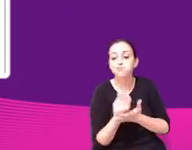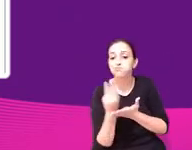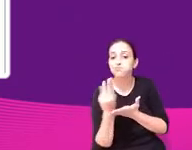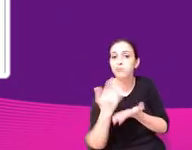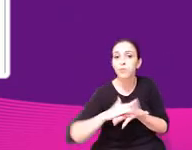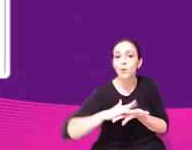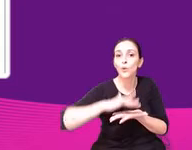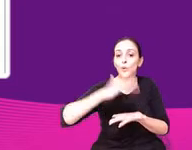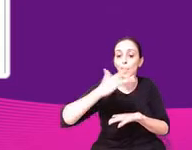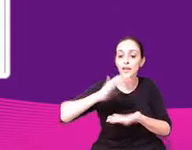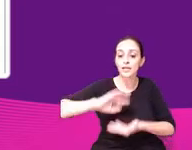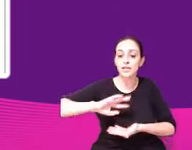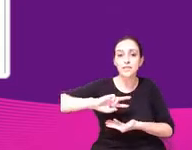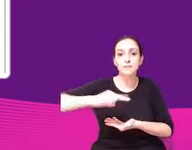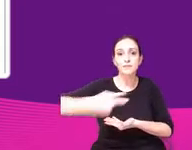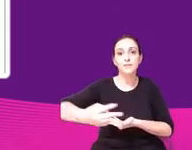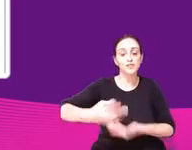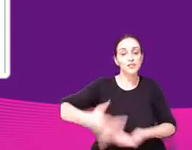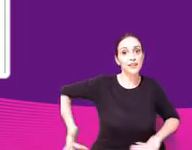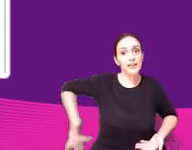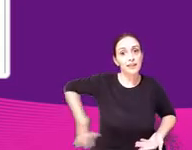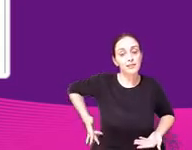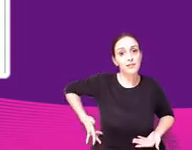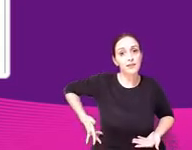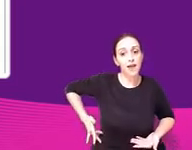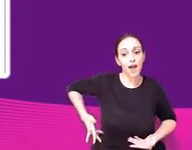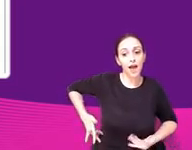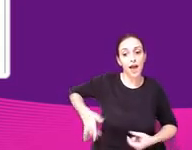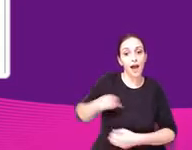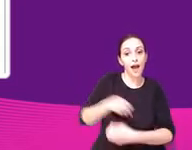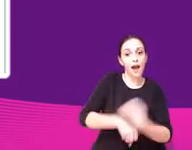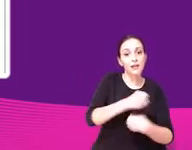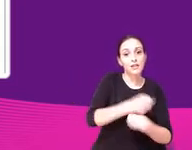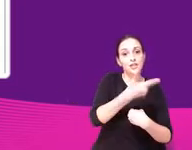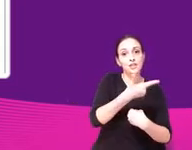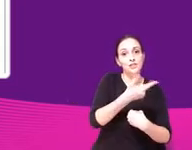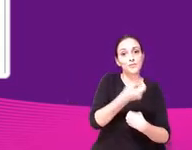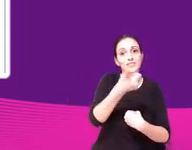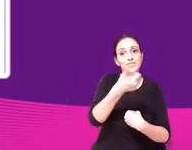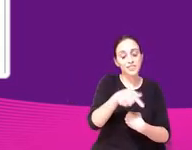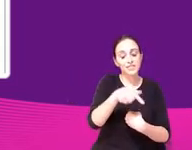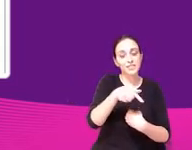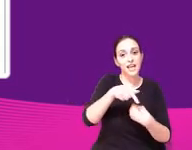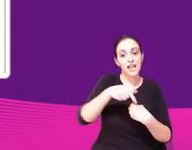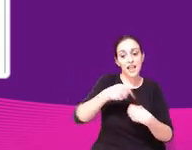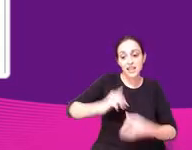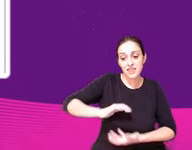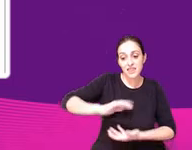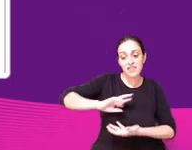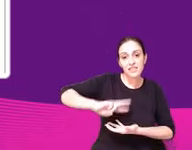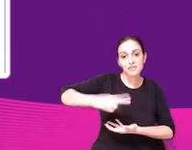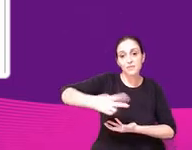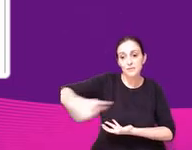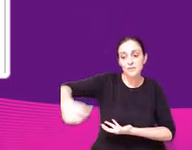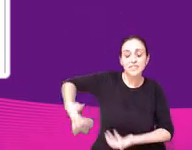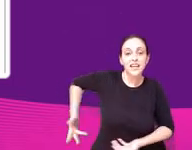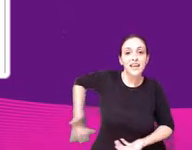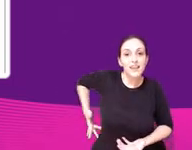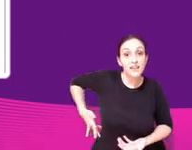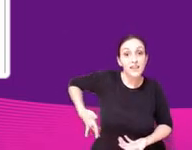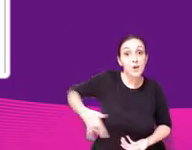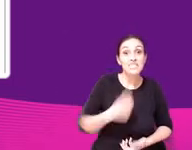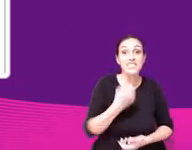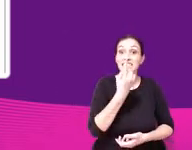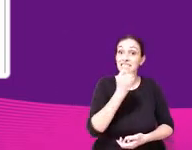renais, em outubro de 2017, nós completamos 100 mil transplantes renais realizados no Brasil. E